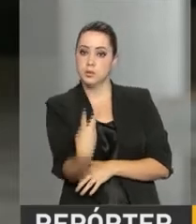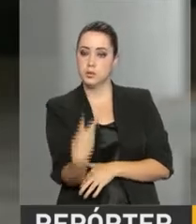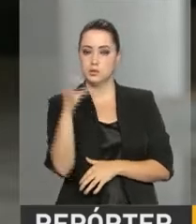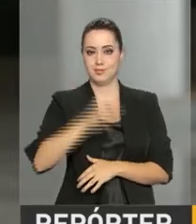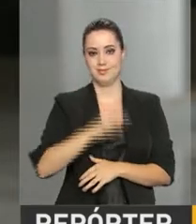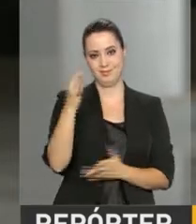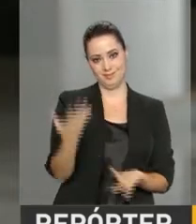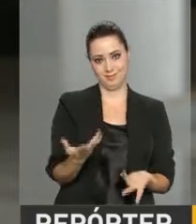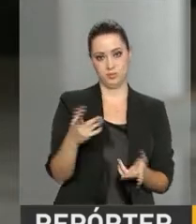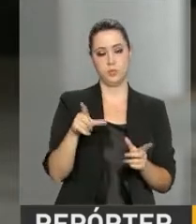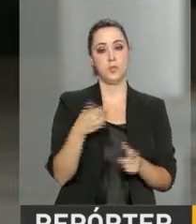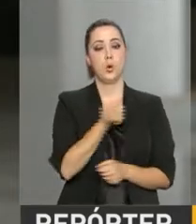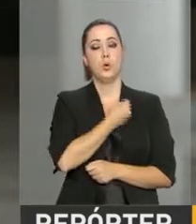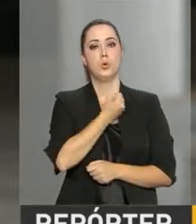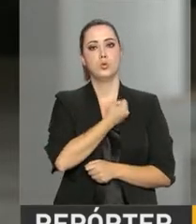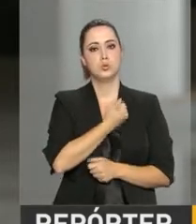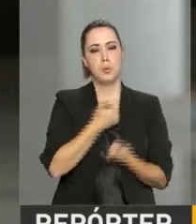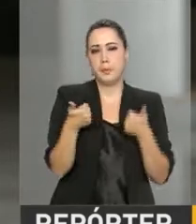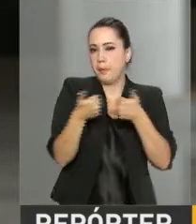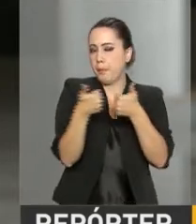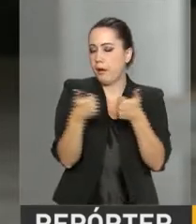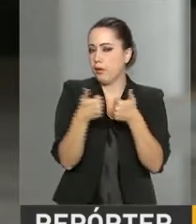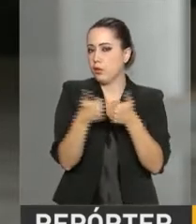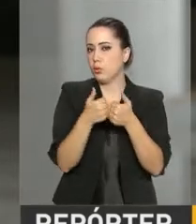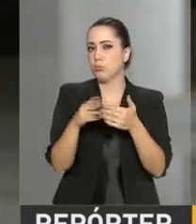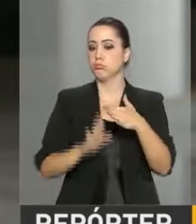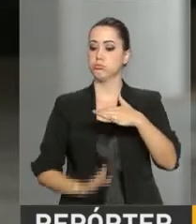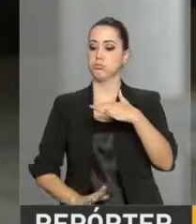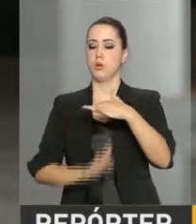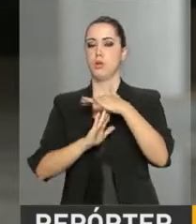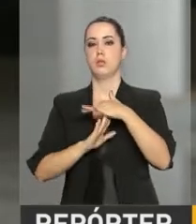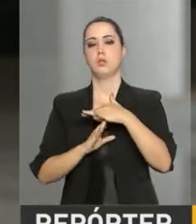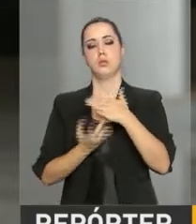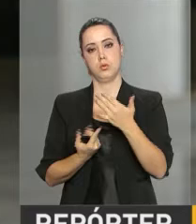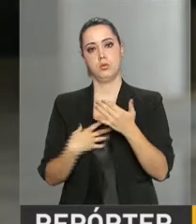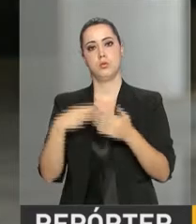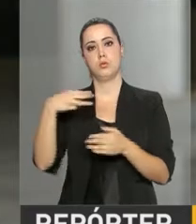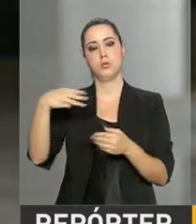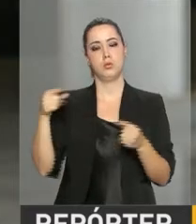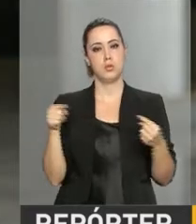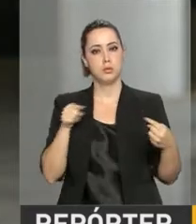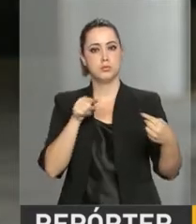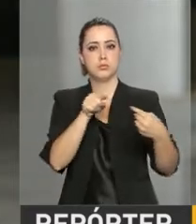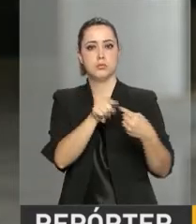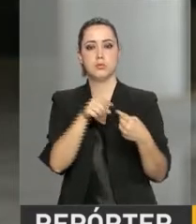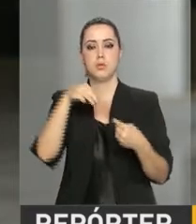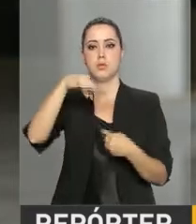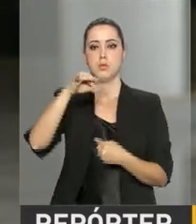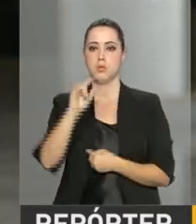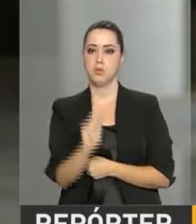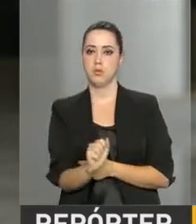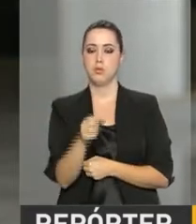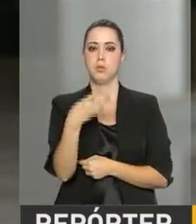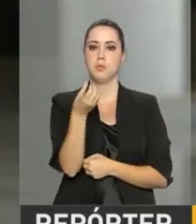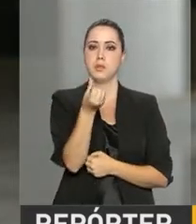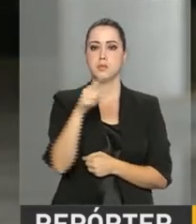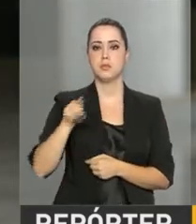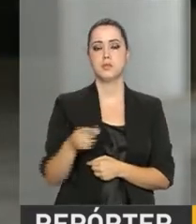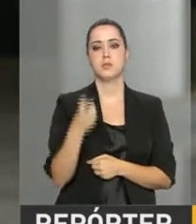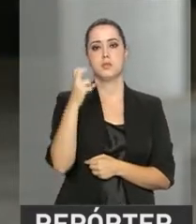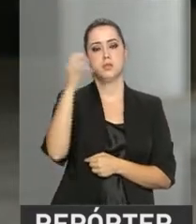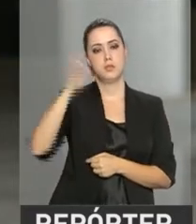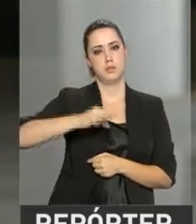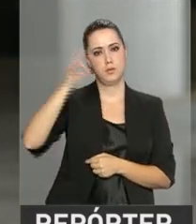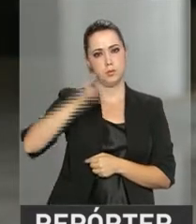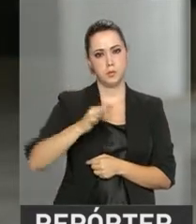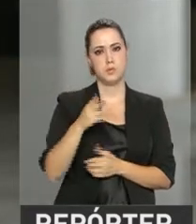cento o número se aproxima cada vez mais do teto do sistema de metas estabelecido pelo governo que é de 6 e meio por cento a